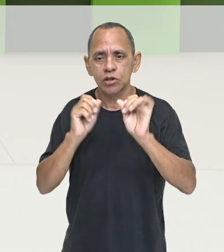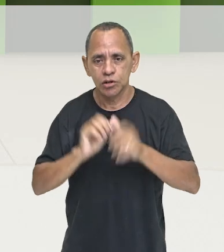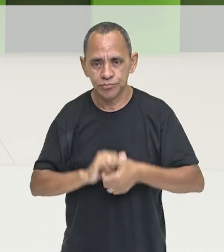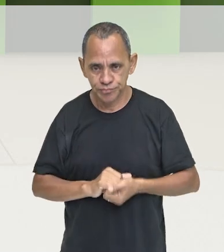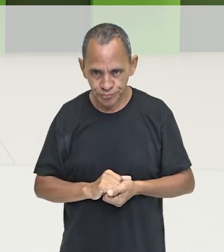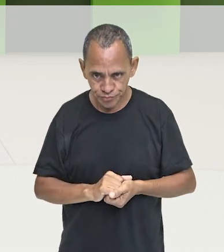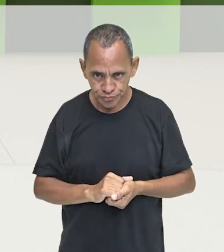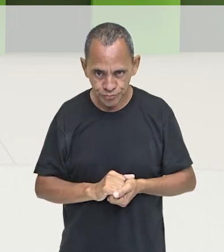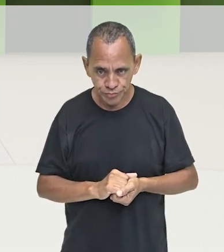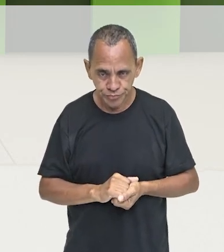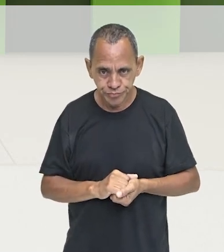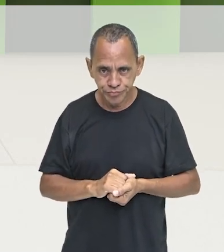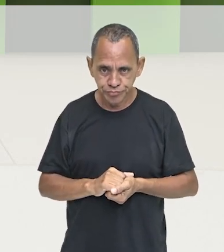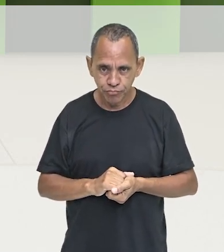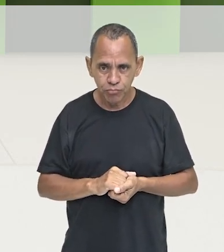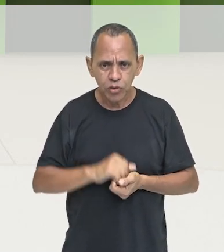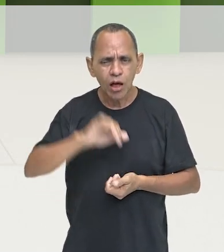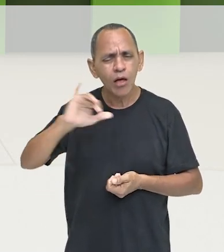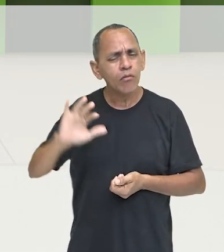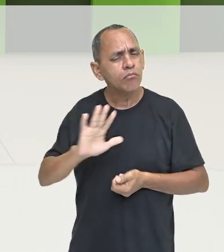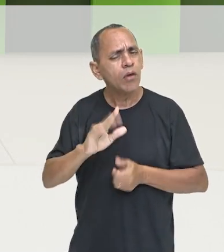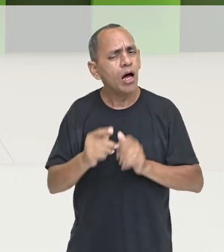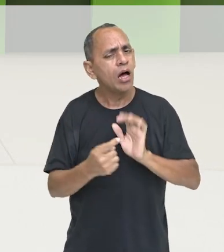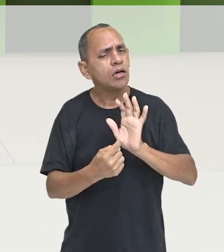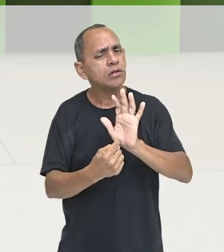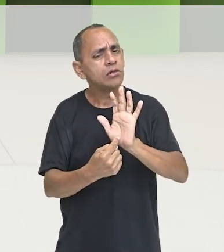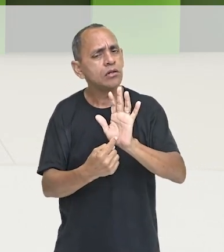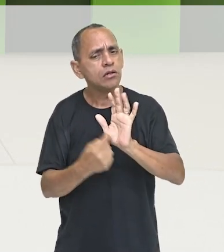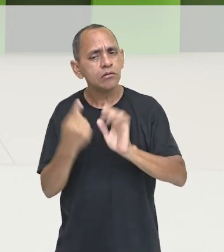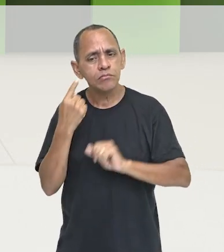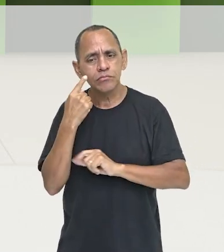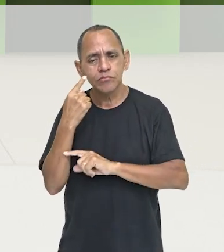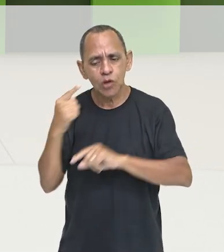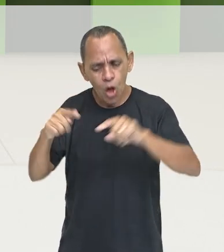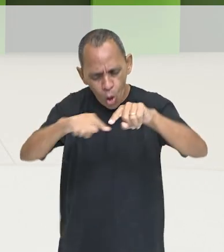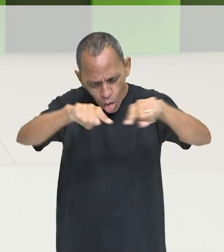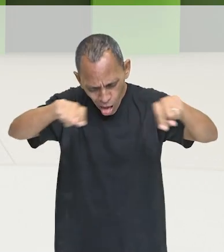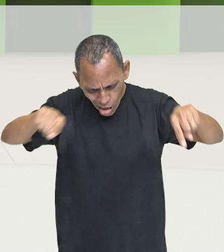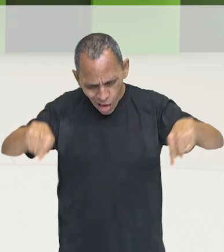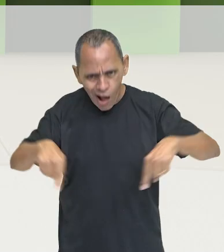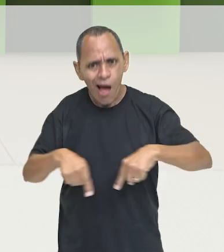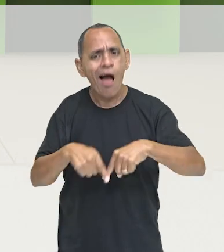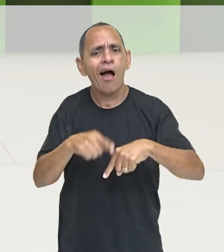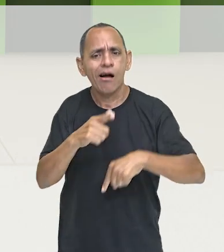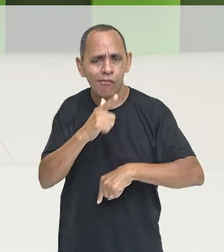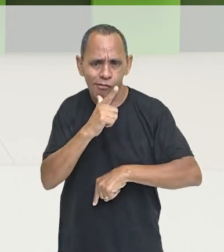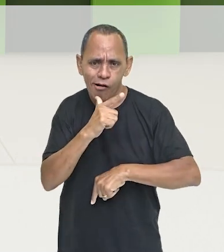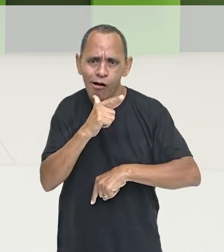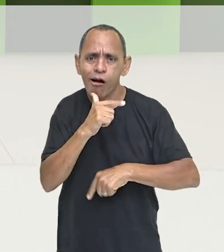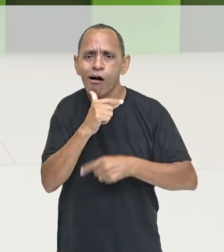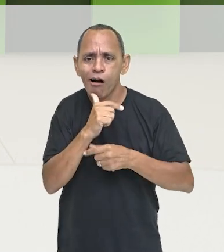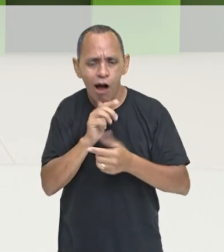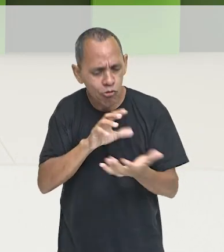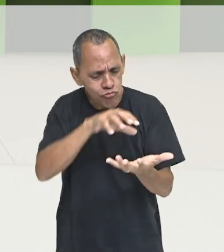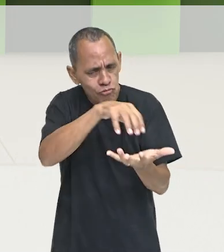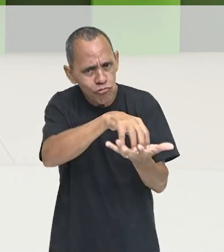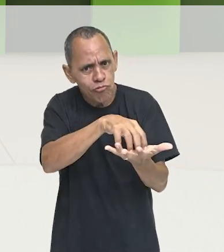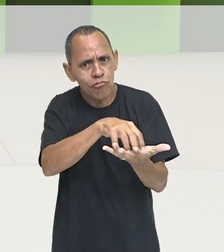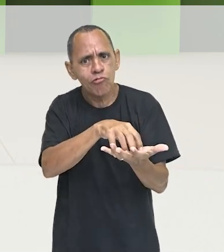né? Uma imagem em que aparece o lago de uma usina, né, e as comportas dessa